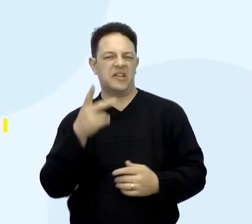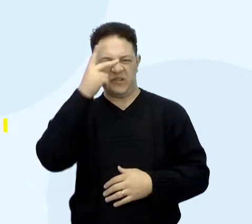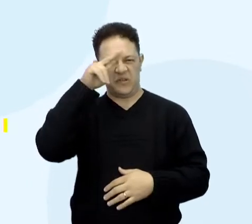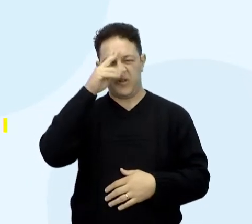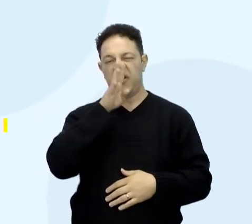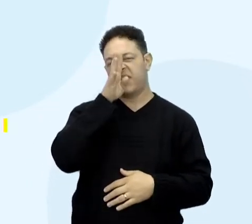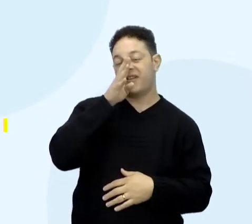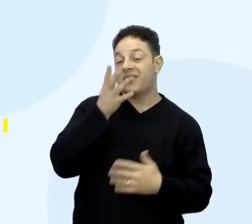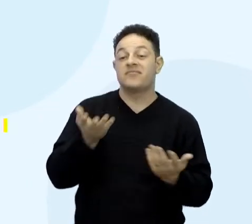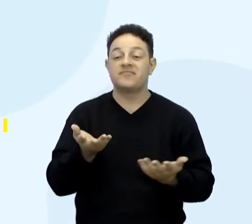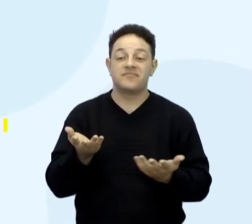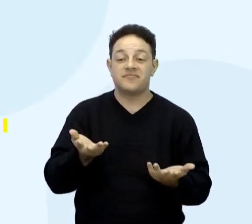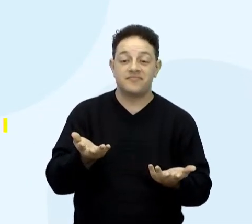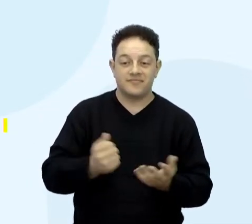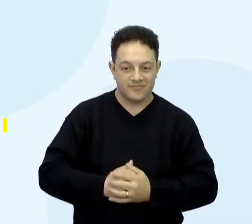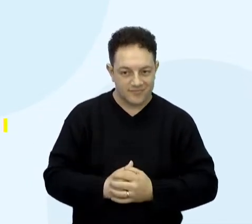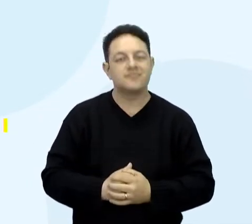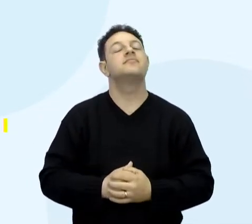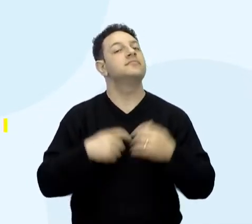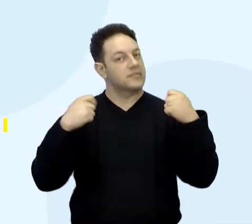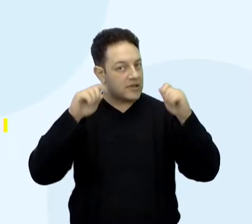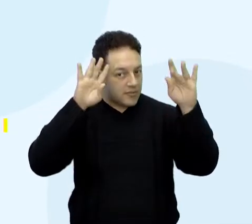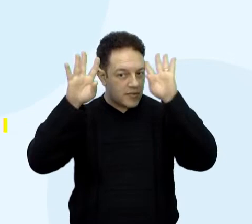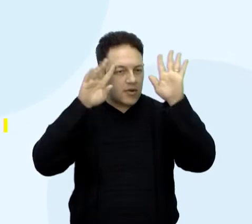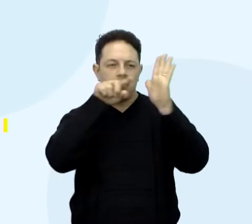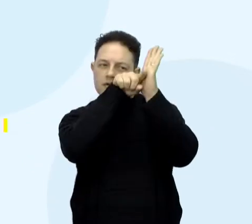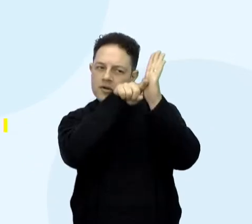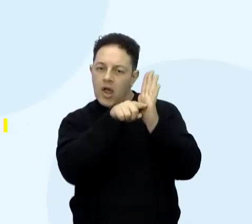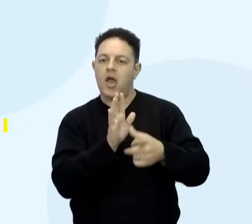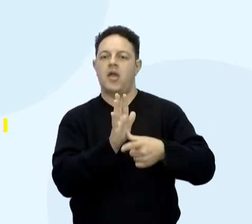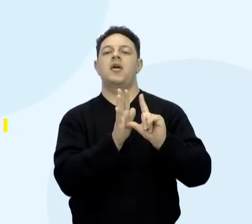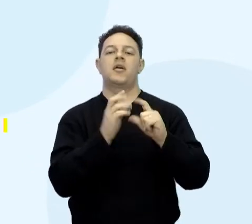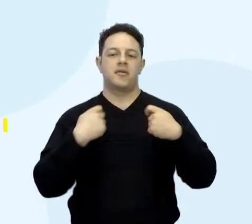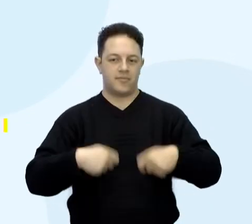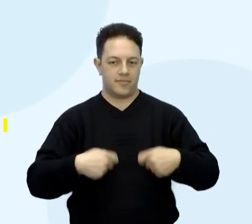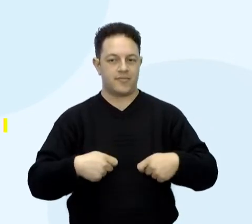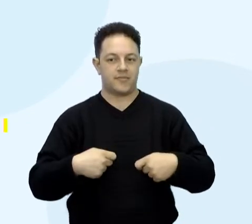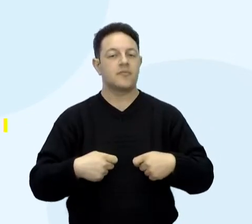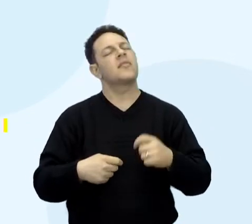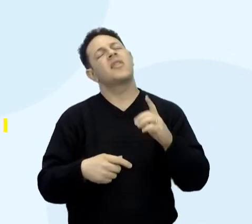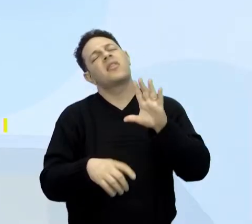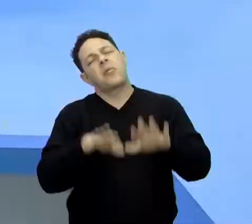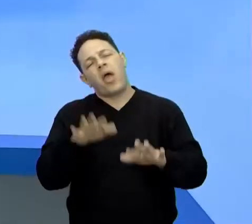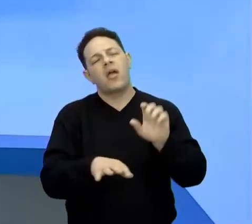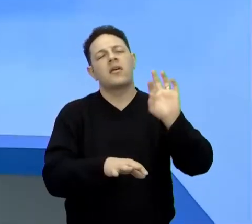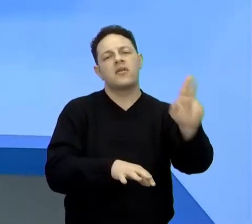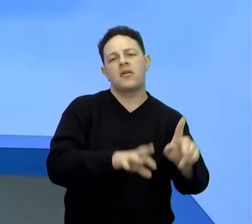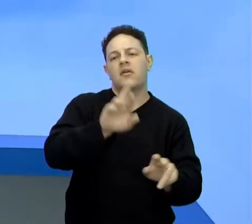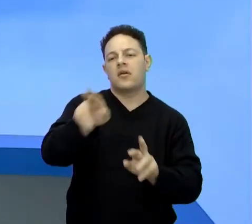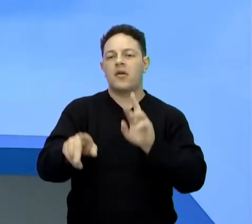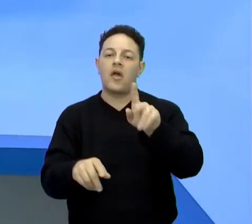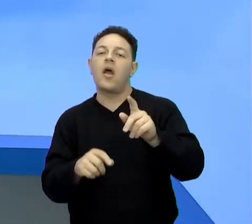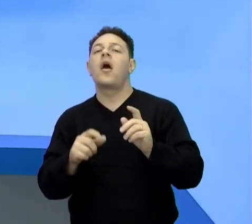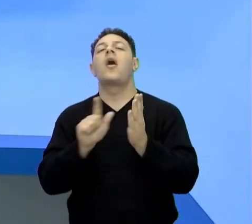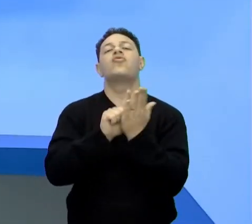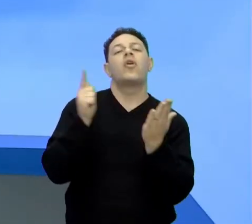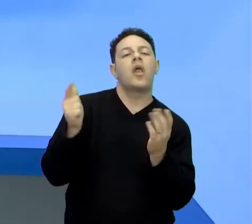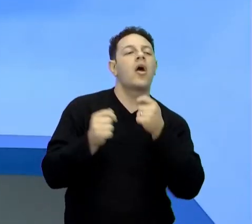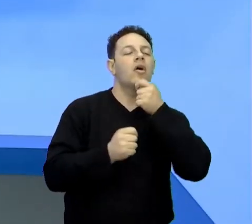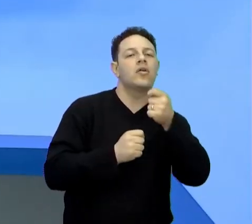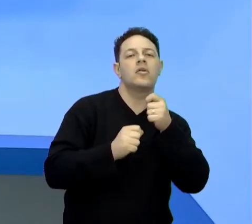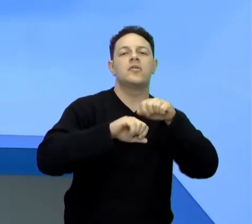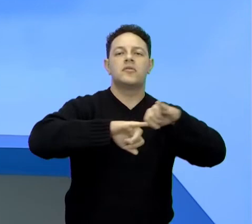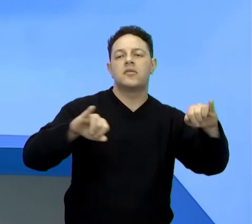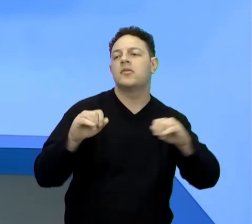como o Mauro falou? É verdade. Então temos que pensar nisso mesmo a fundo. Então é importante que é caso a caso, né? É reportagem por reportagem, notícia por